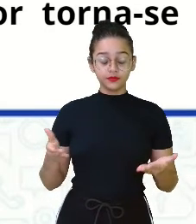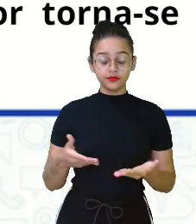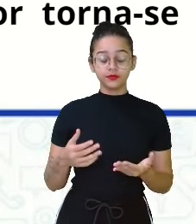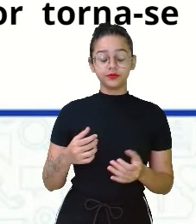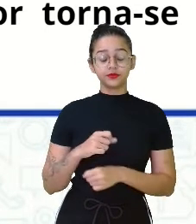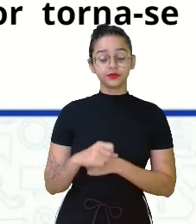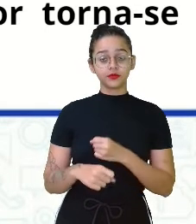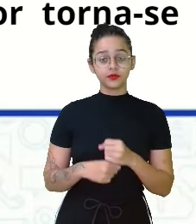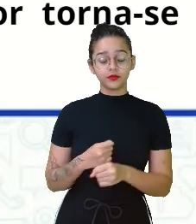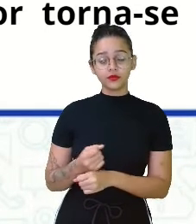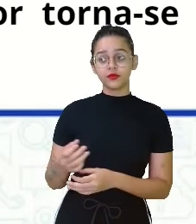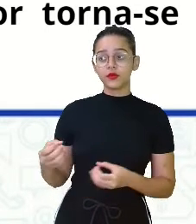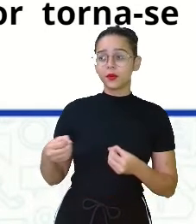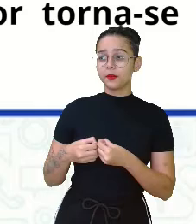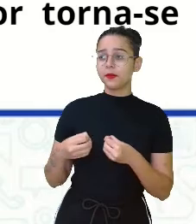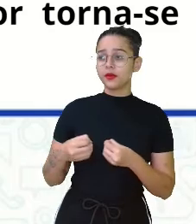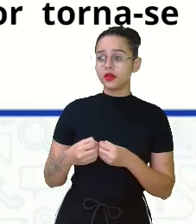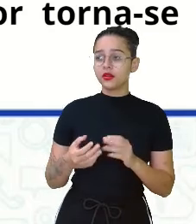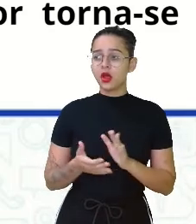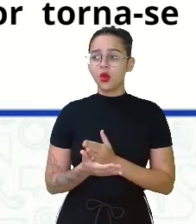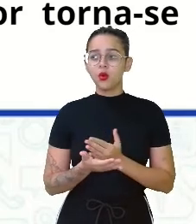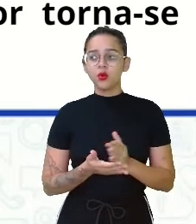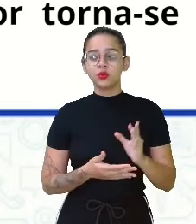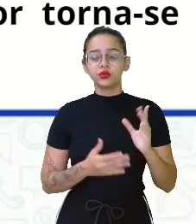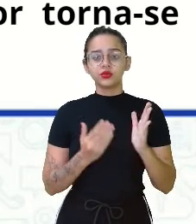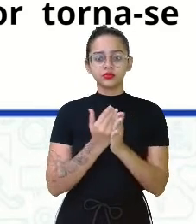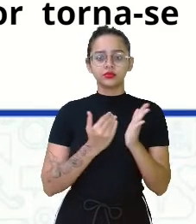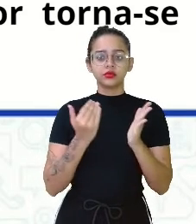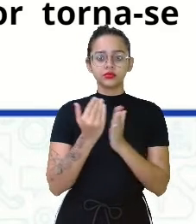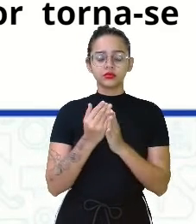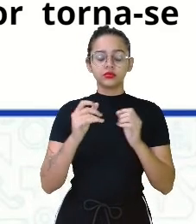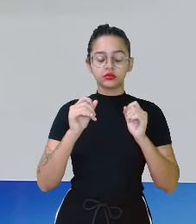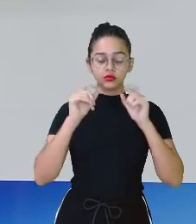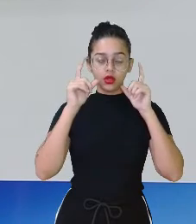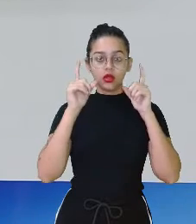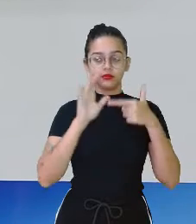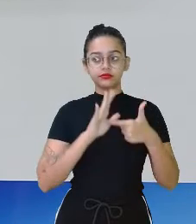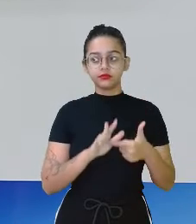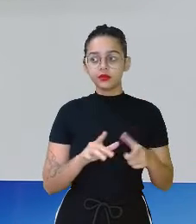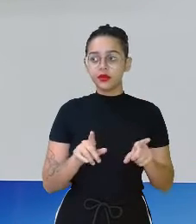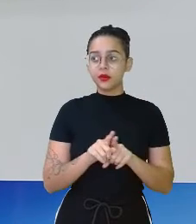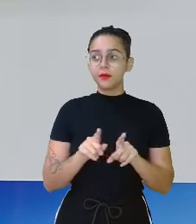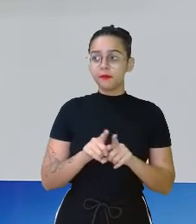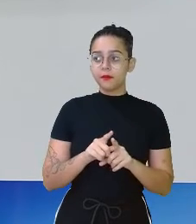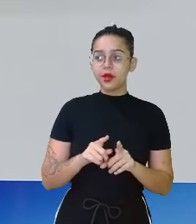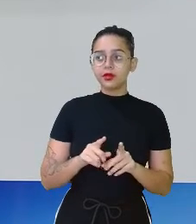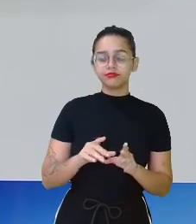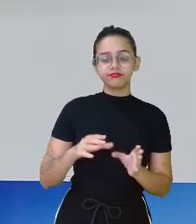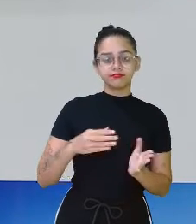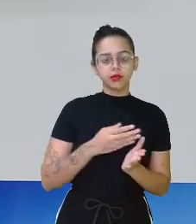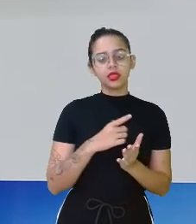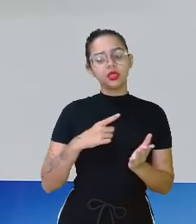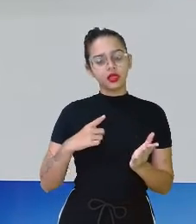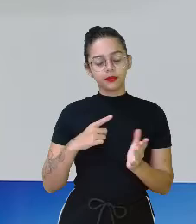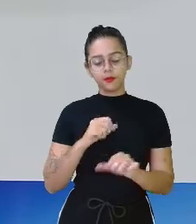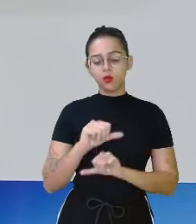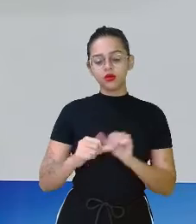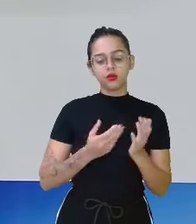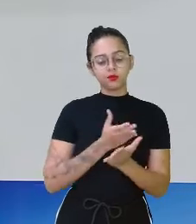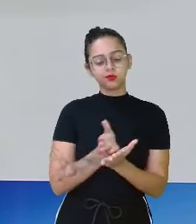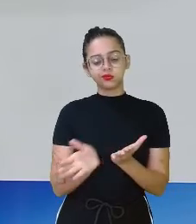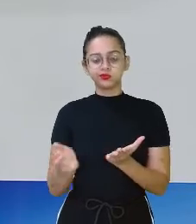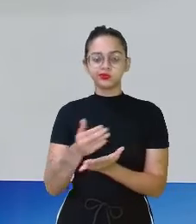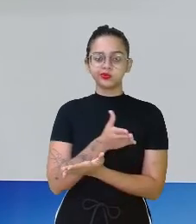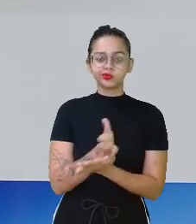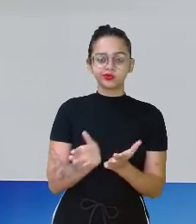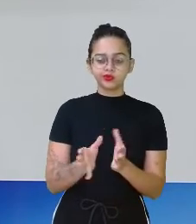anos recentes, alguns dramaturgos ainda se destacam, mas o eixo criador desloca-se para os grupos, então essa é uma mudança, né? No